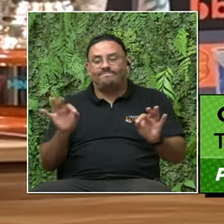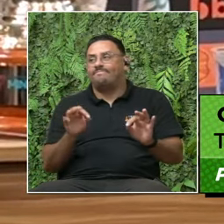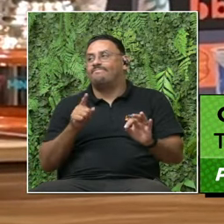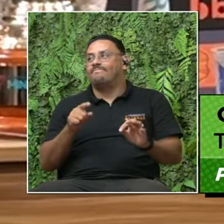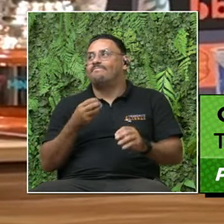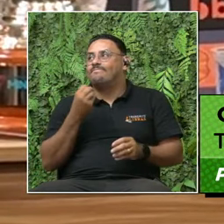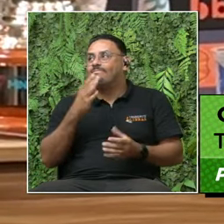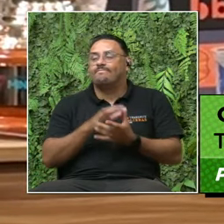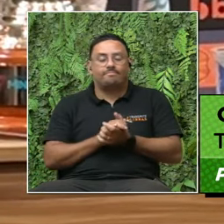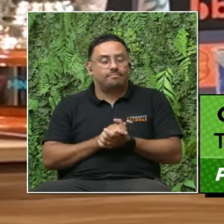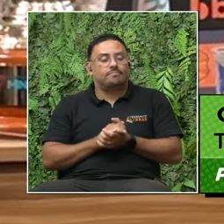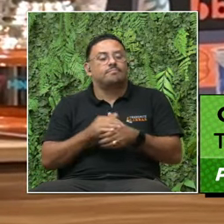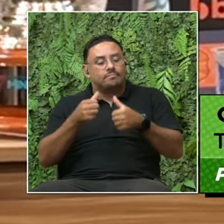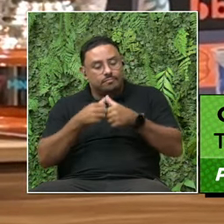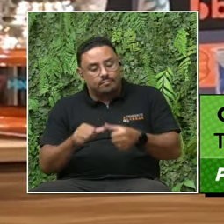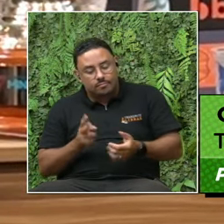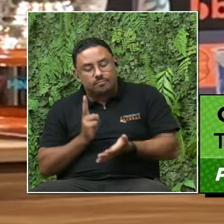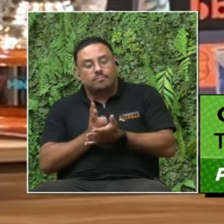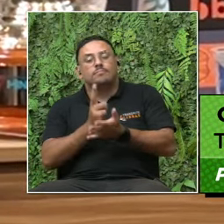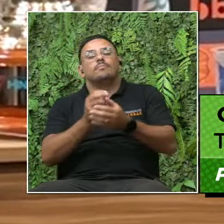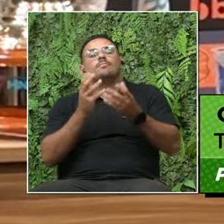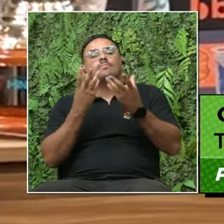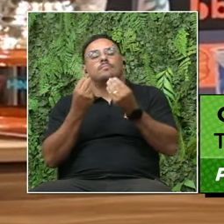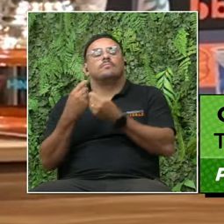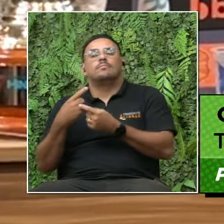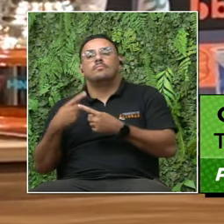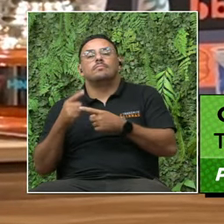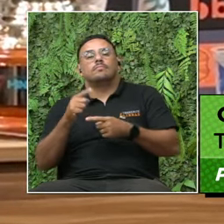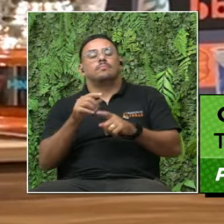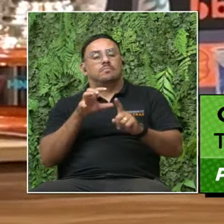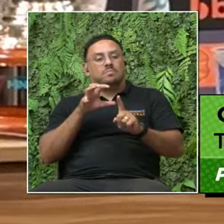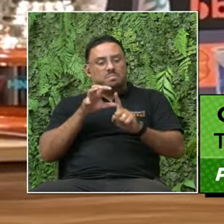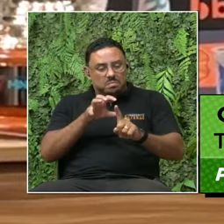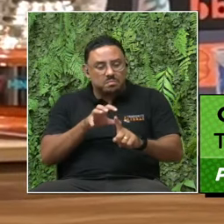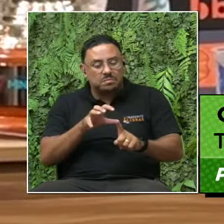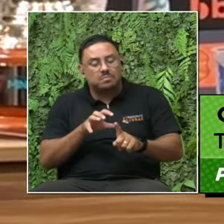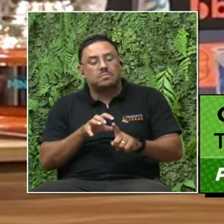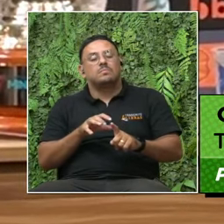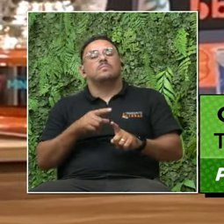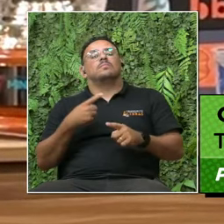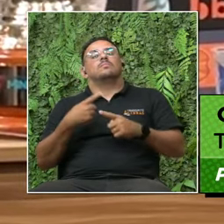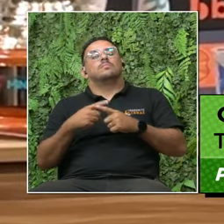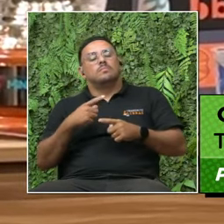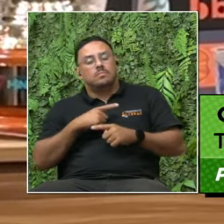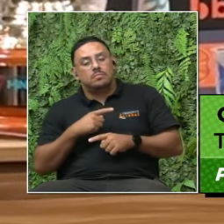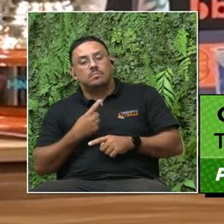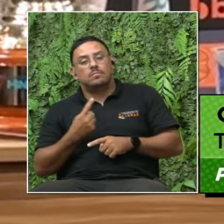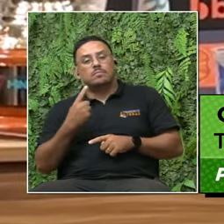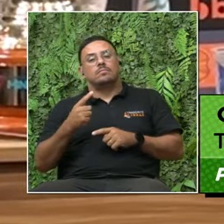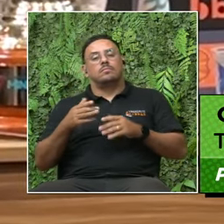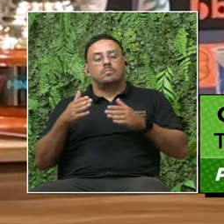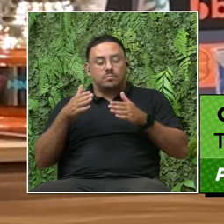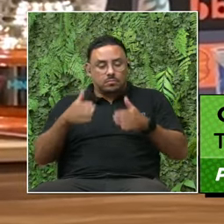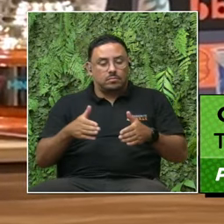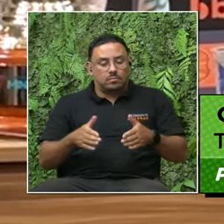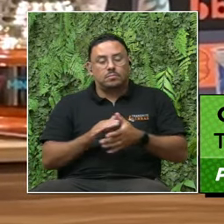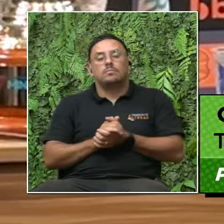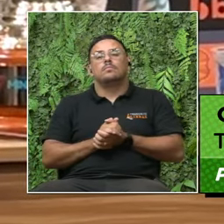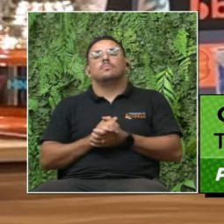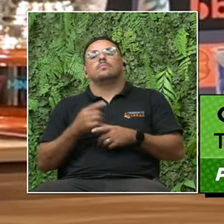extraordinario dando va ag defensivamente tiene una bu conduc